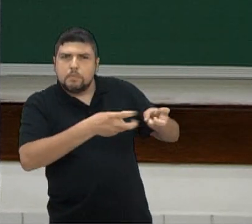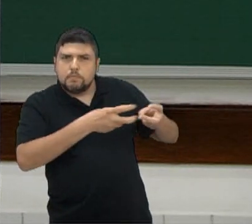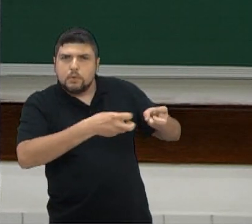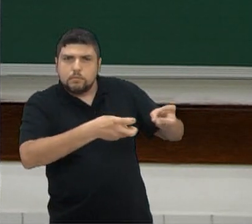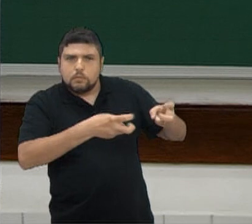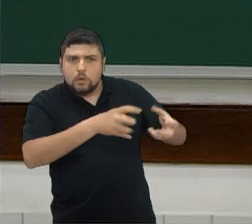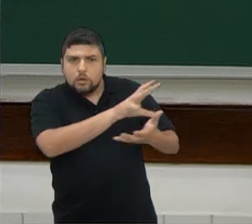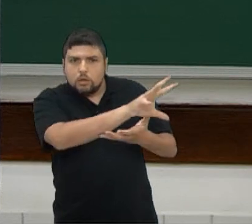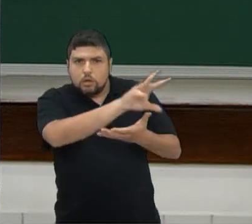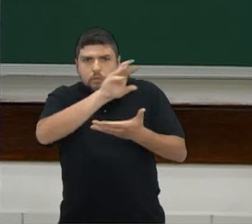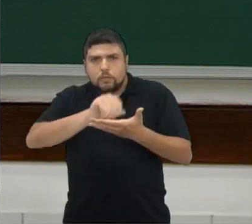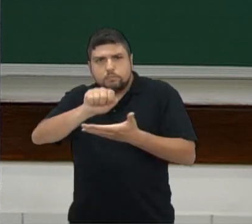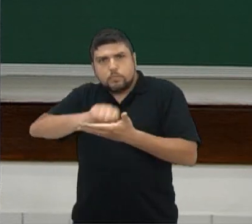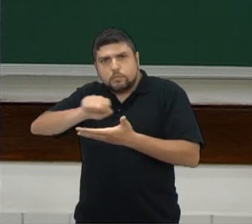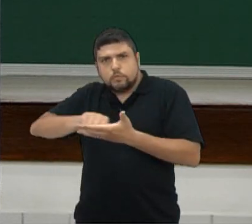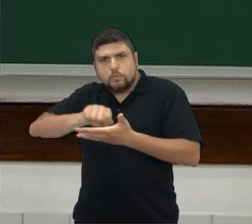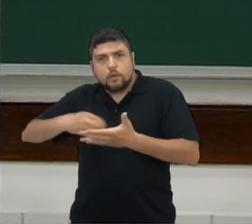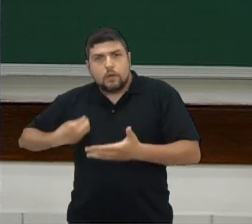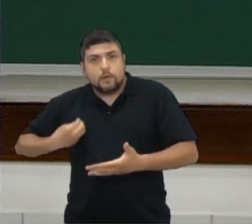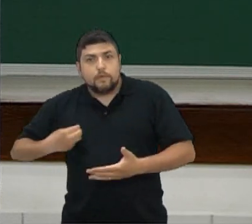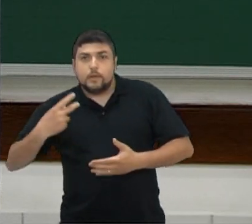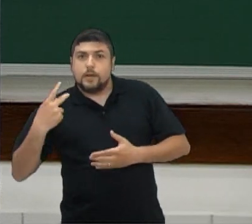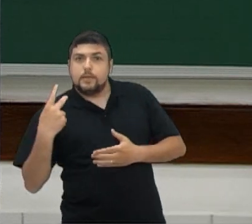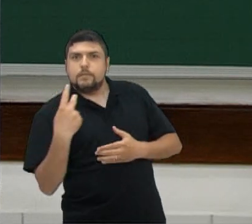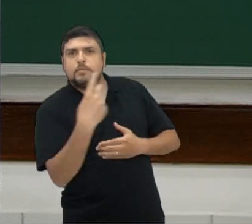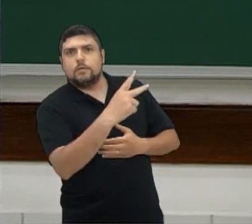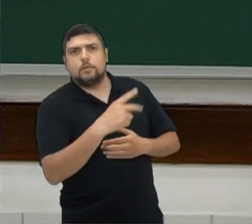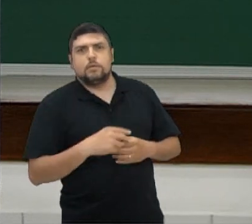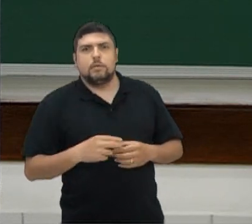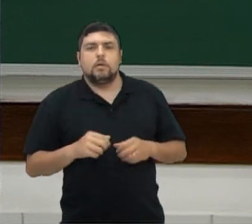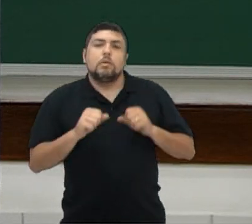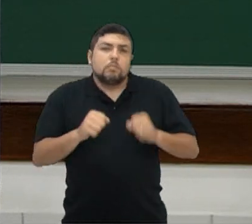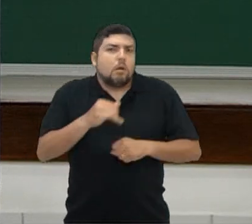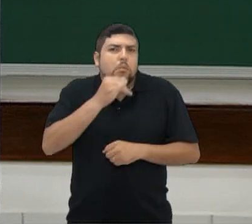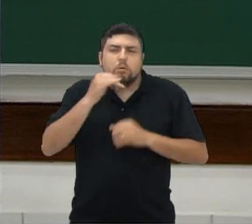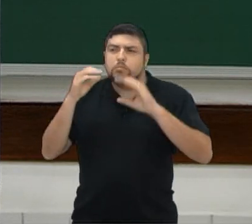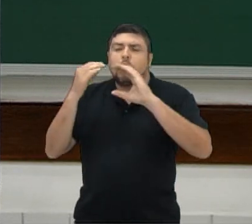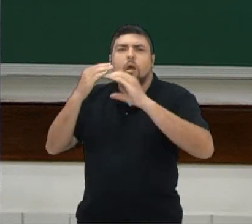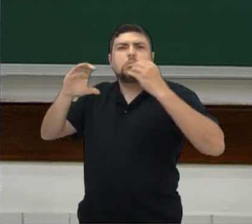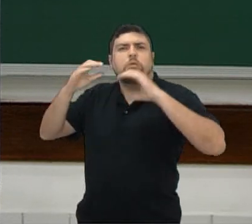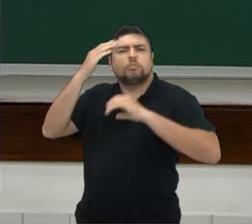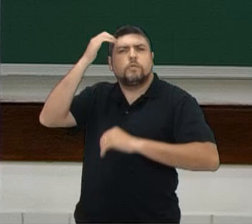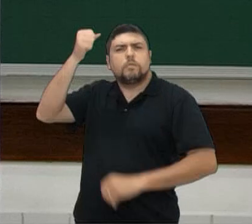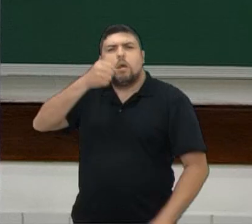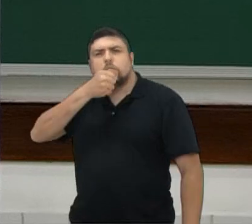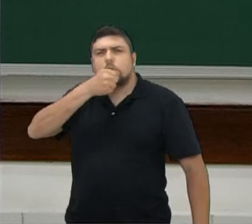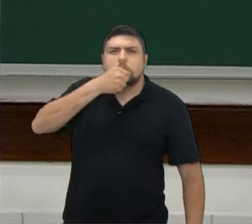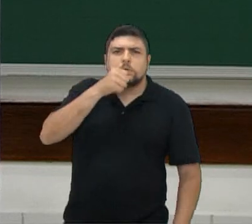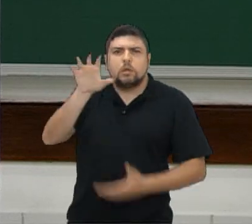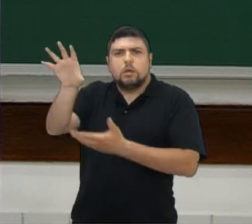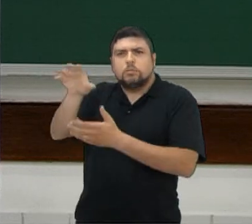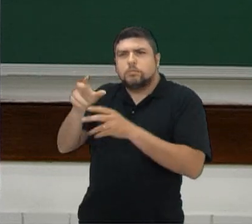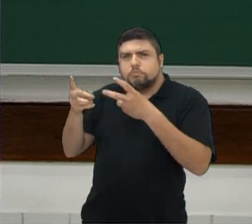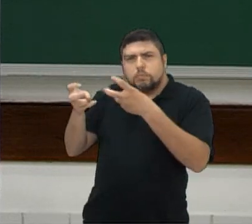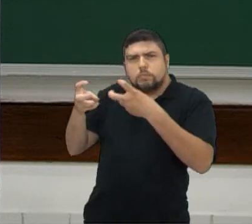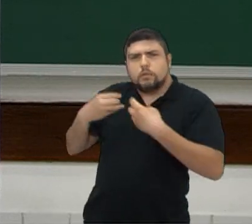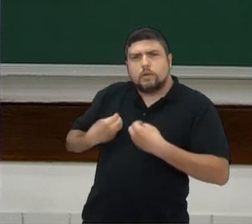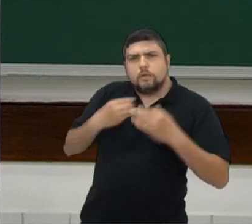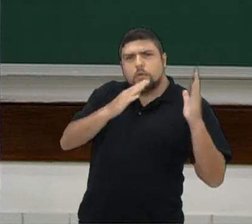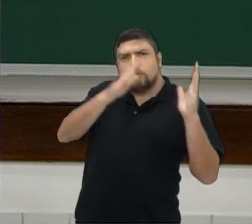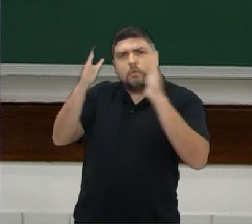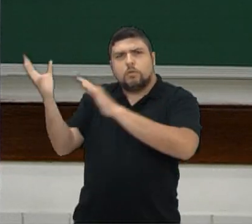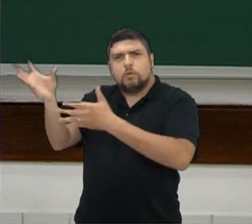pessoa e não em primeira pessoa, certo? Posso fazer a biografia do meu cantor preferido, do meu ator preferido,